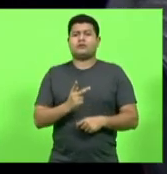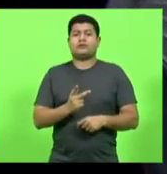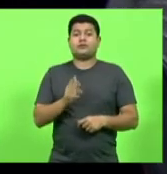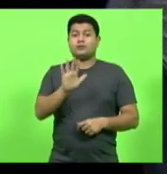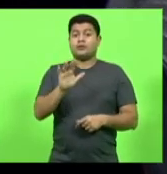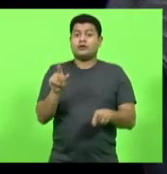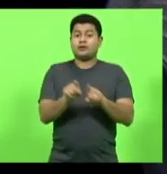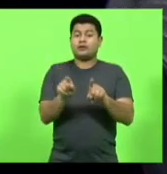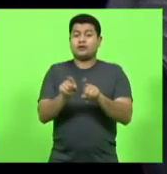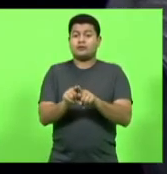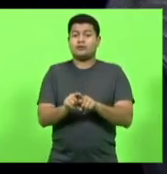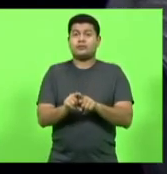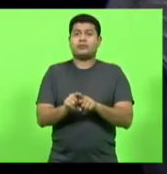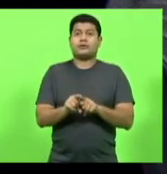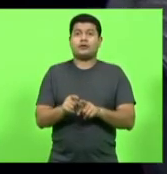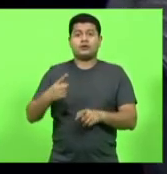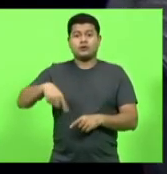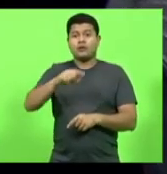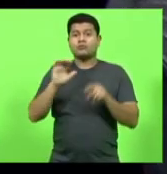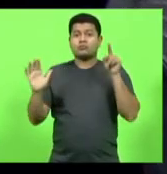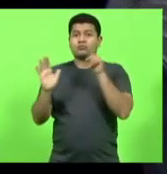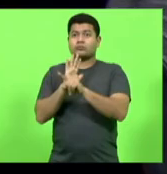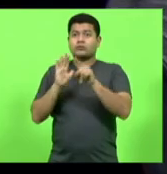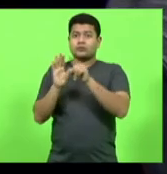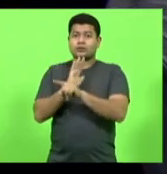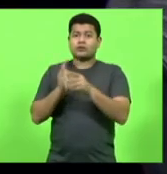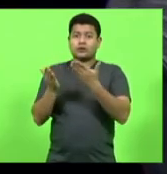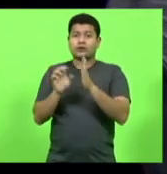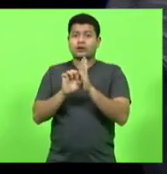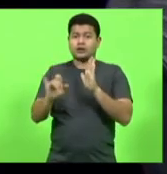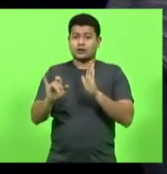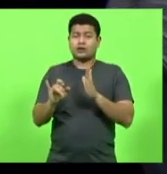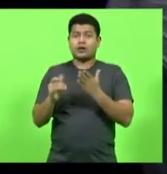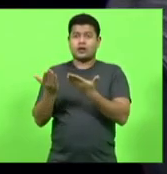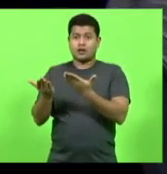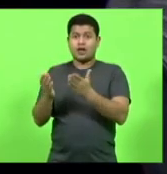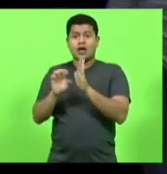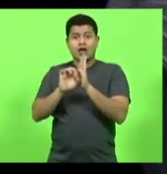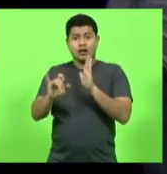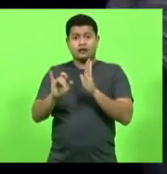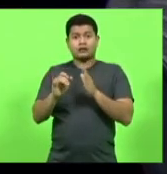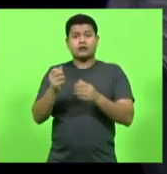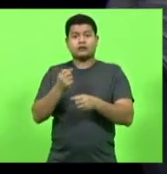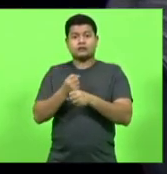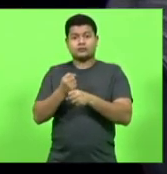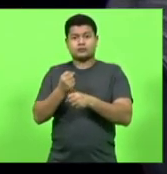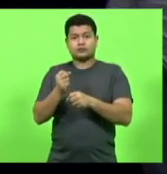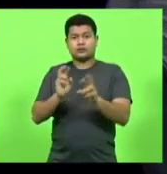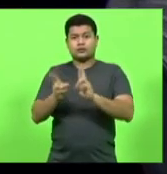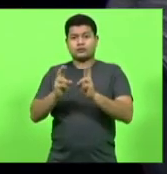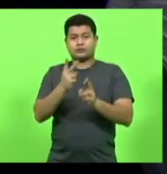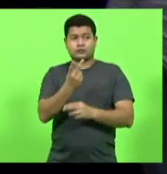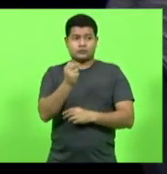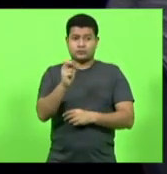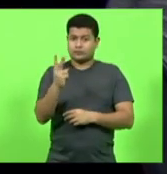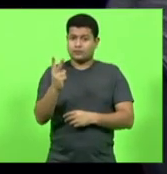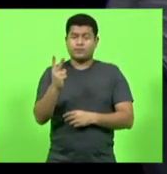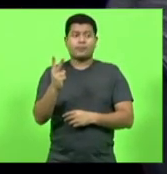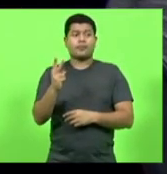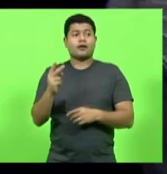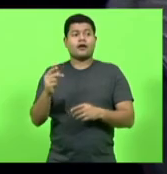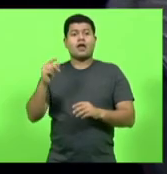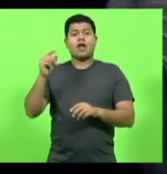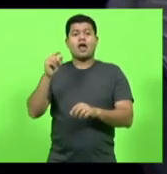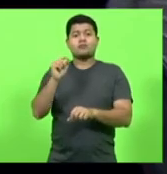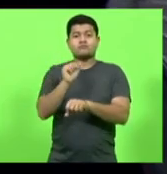naquela ocasião, nós questionamos aquele edital, e aquele edital da 282, inclusive, foi